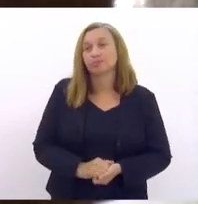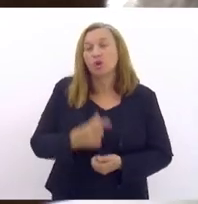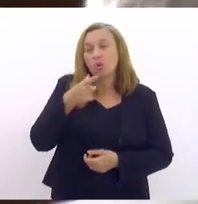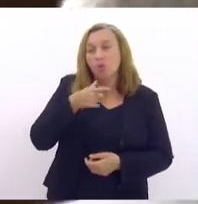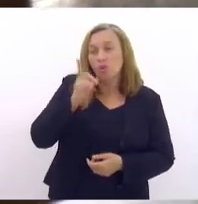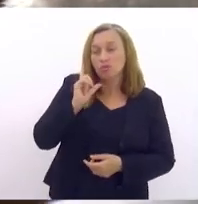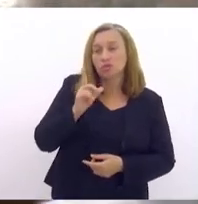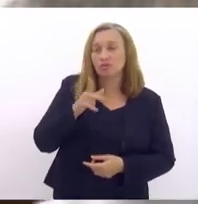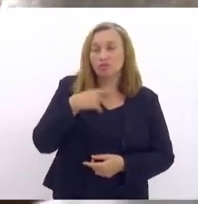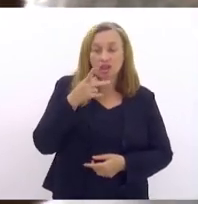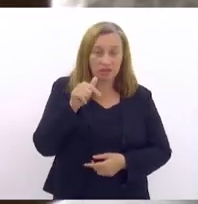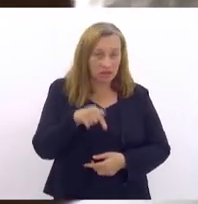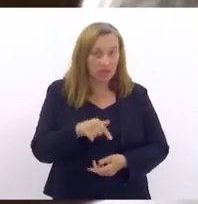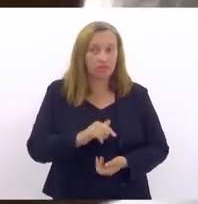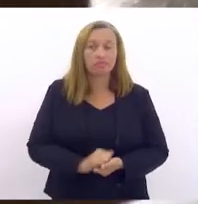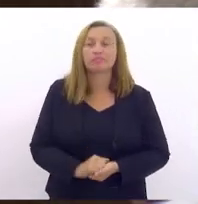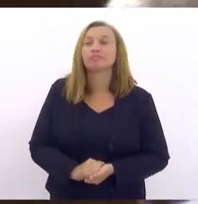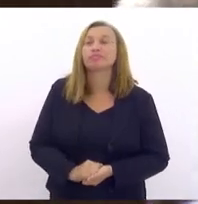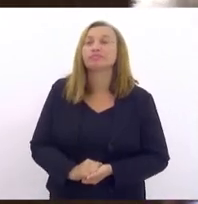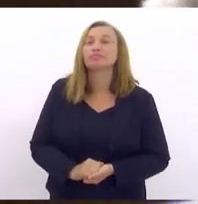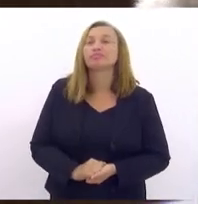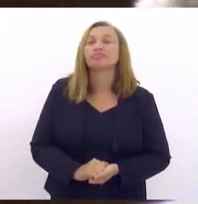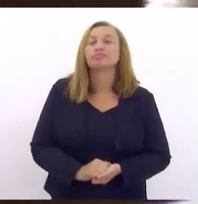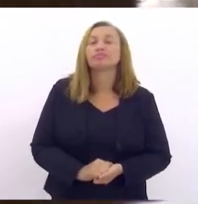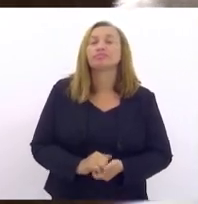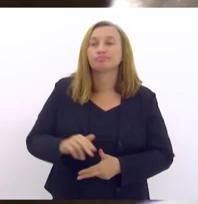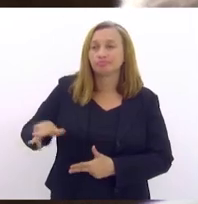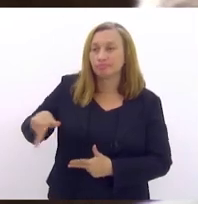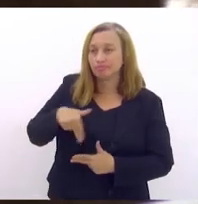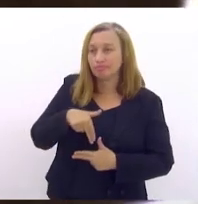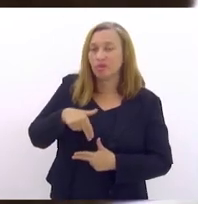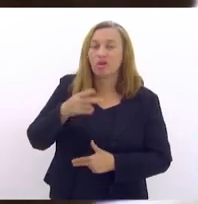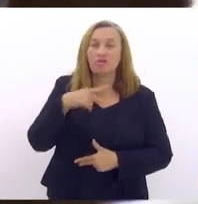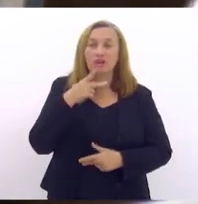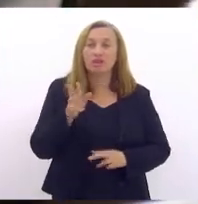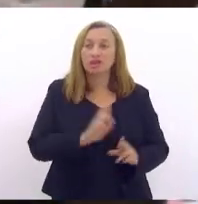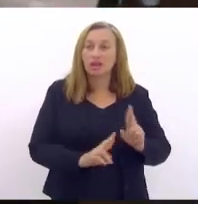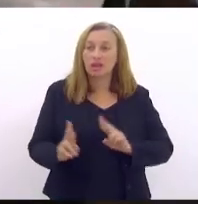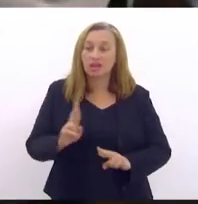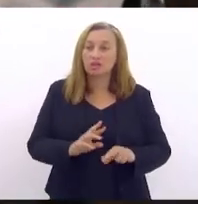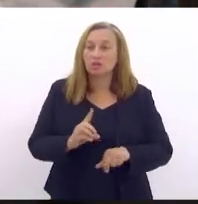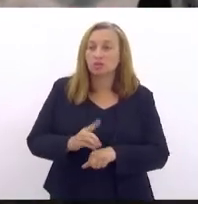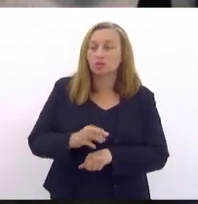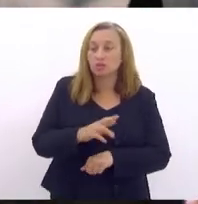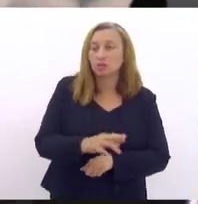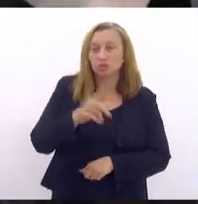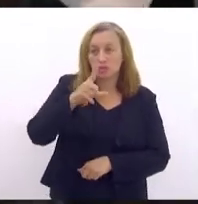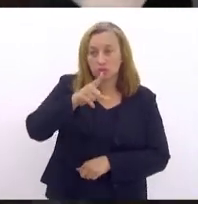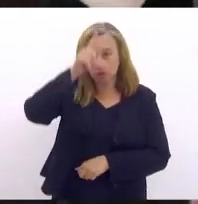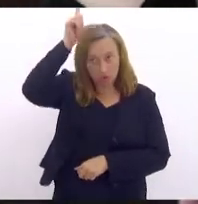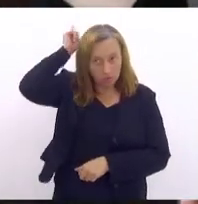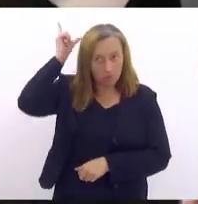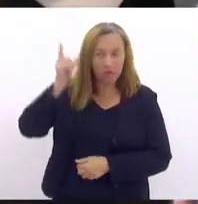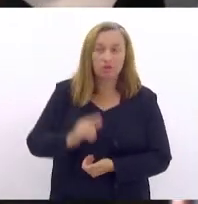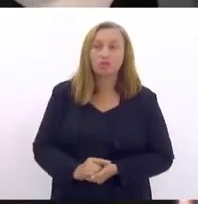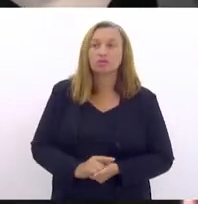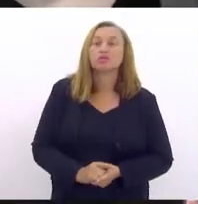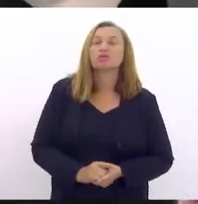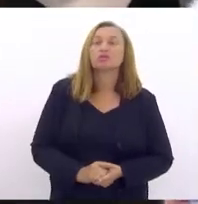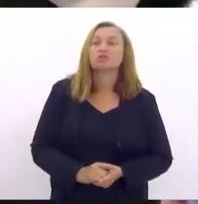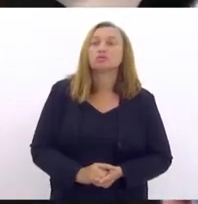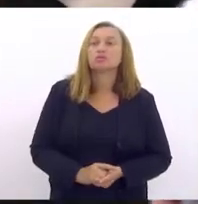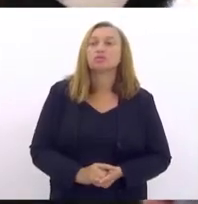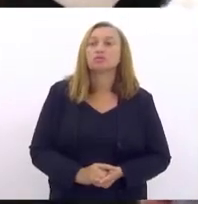fiz um discurso aqui, ali da tribuna, falando em relação ao doutor Luiz Paulo, que o doutor Luiz